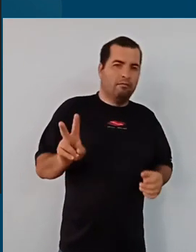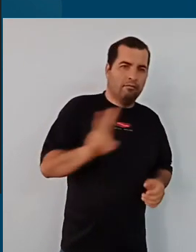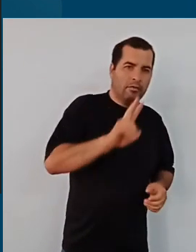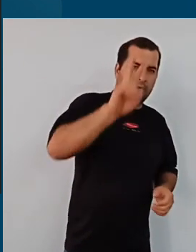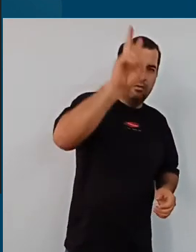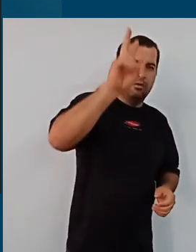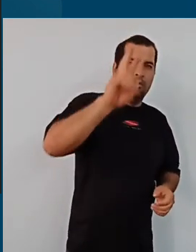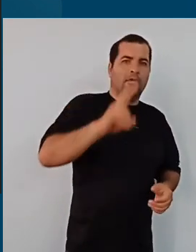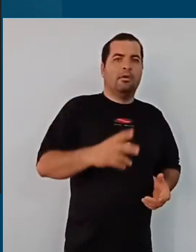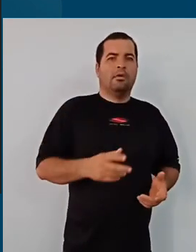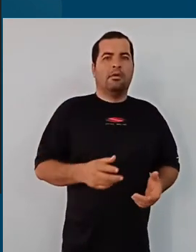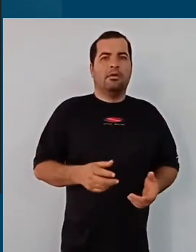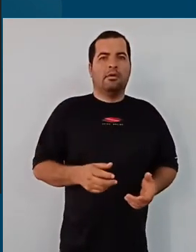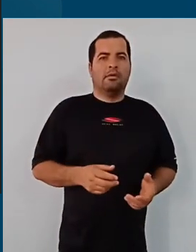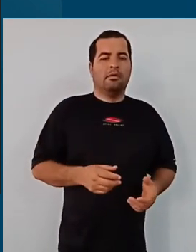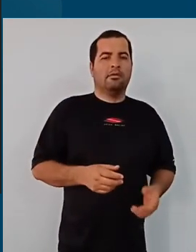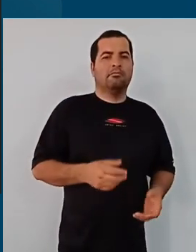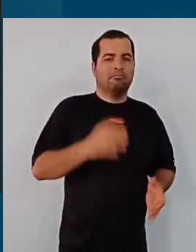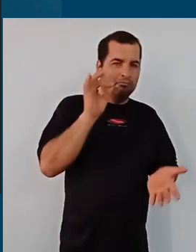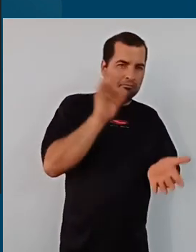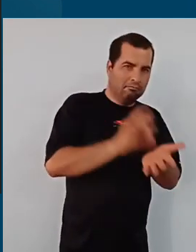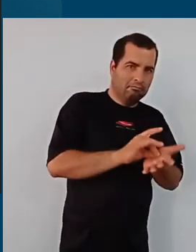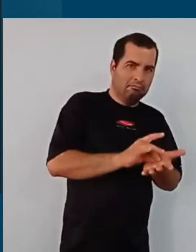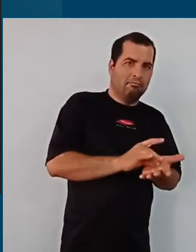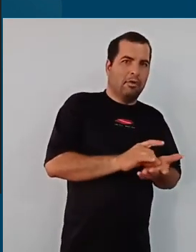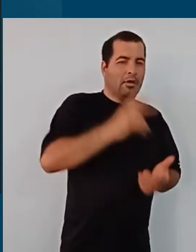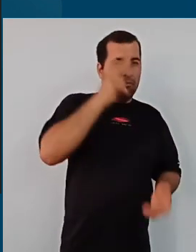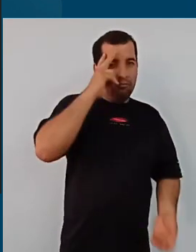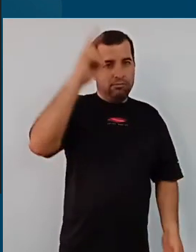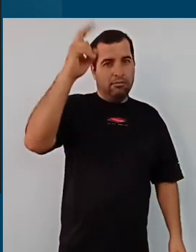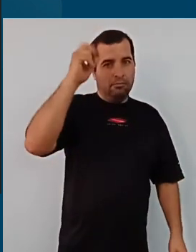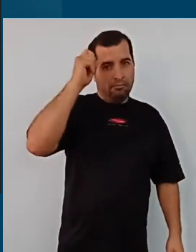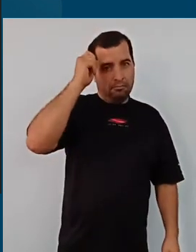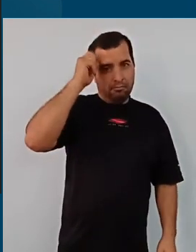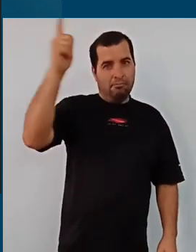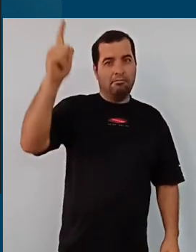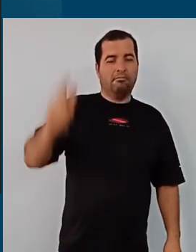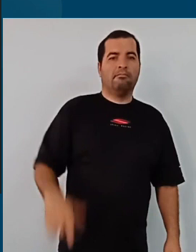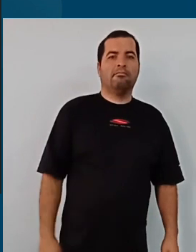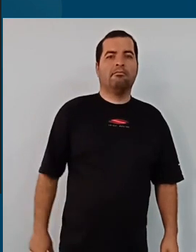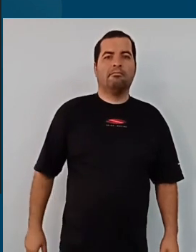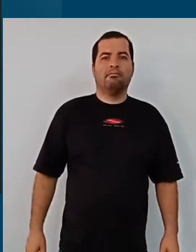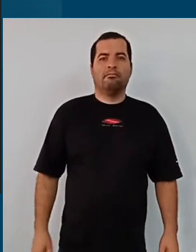valorizava excessivamente a dimensão intelectual.